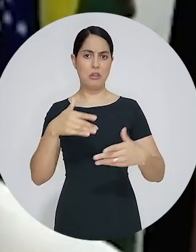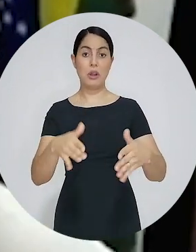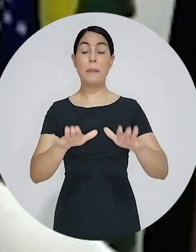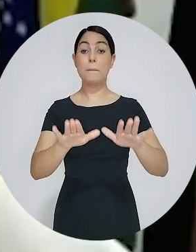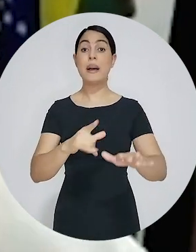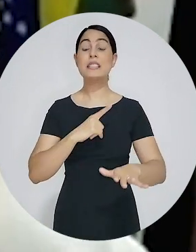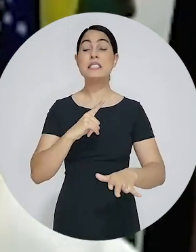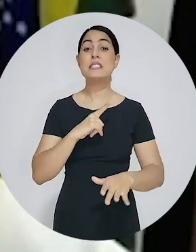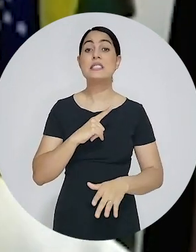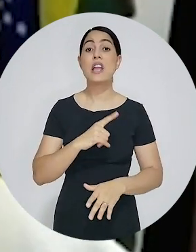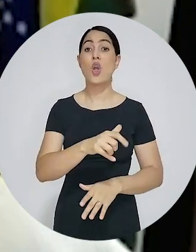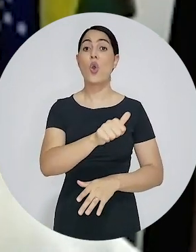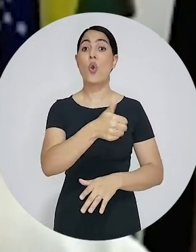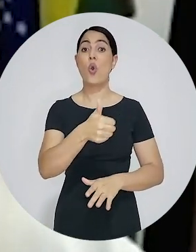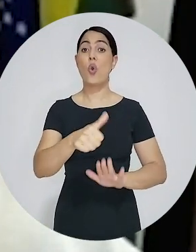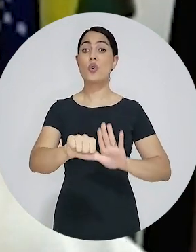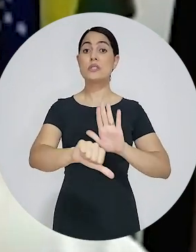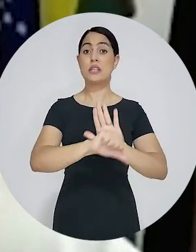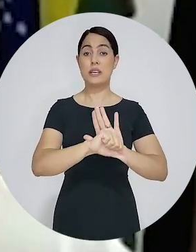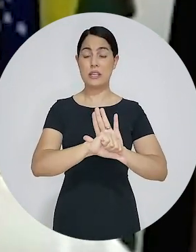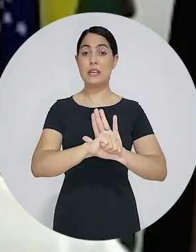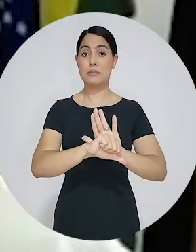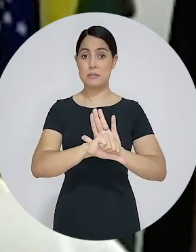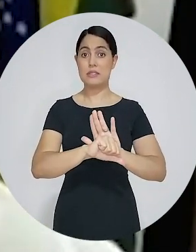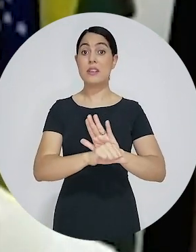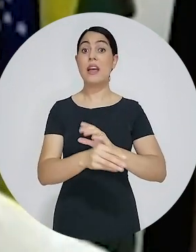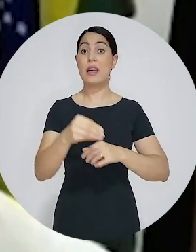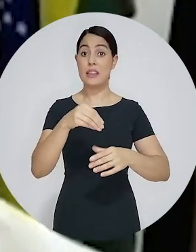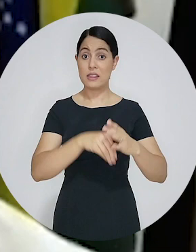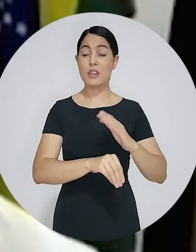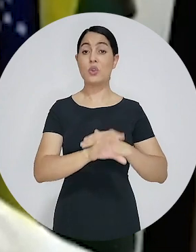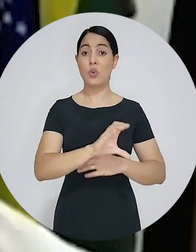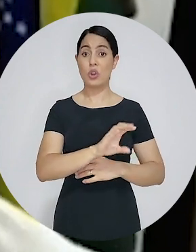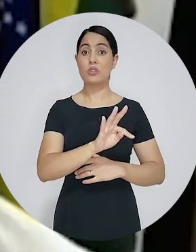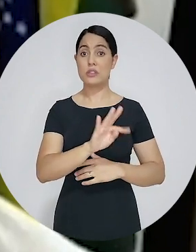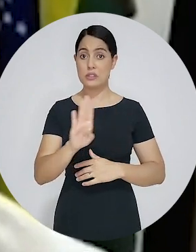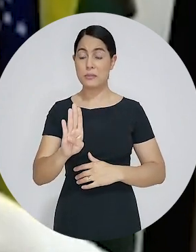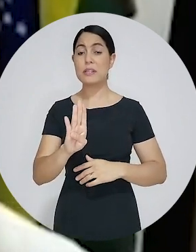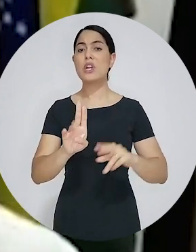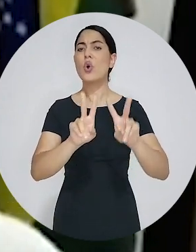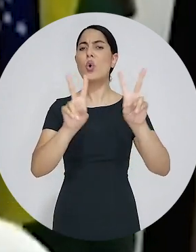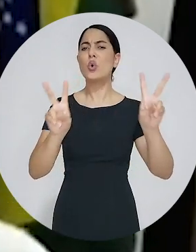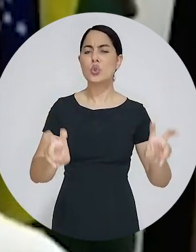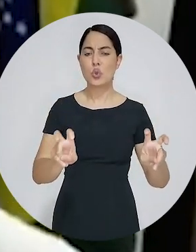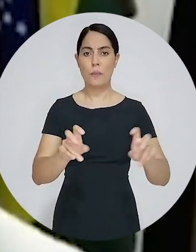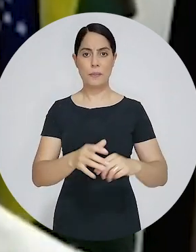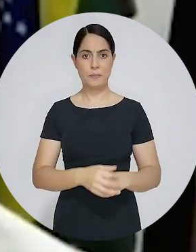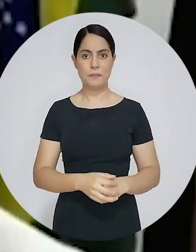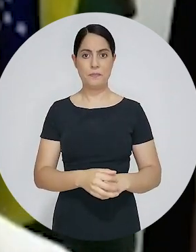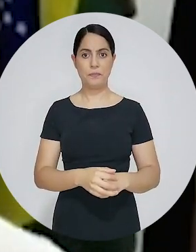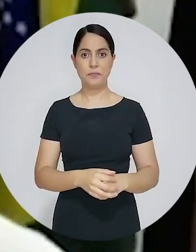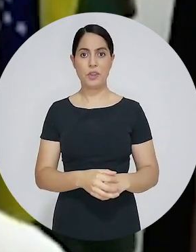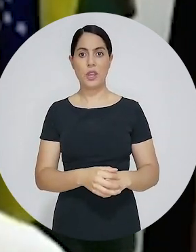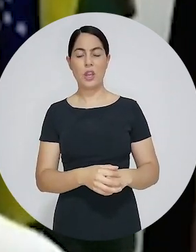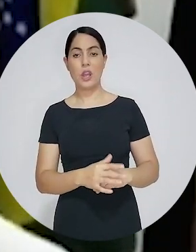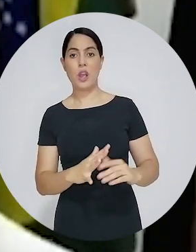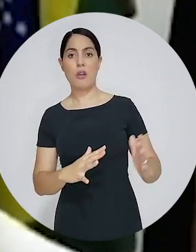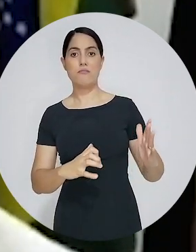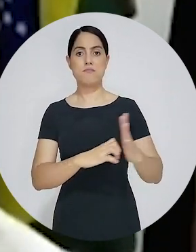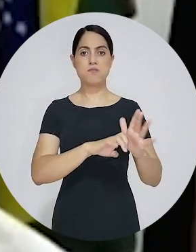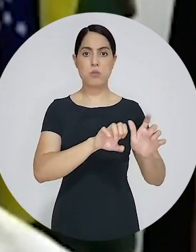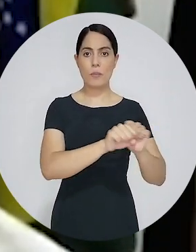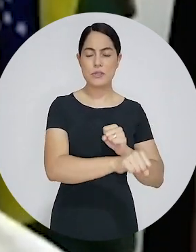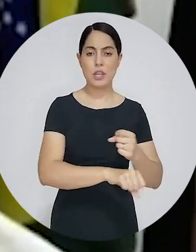não. Mas dos 11 crimes que nós temos no Código de Trânsito Brasileiro, que começa com homicídio,